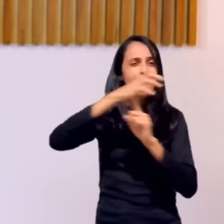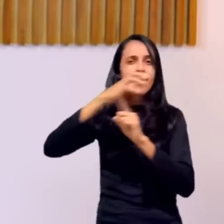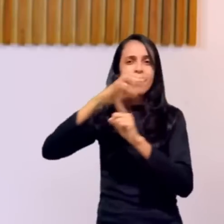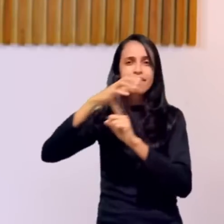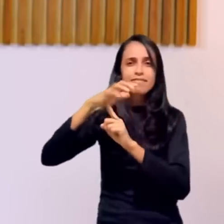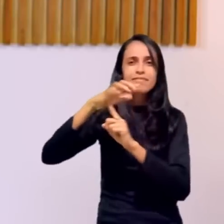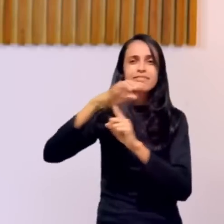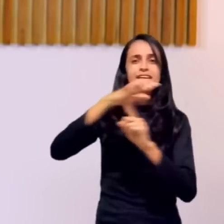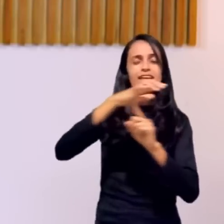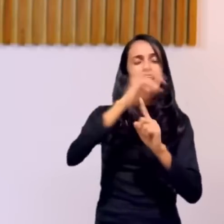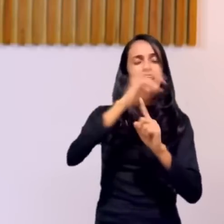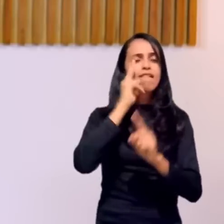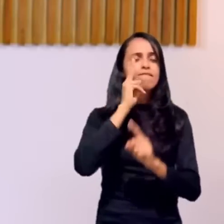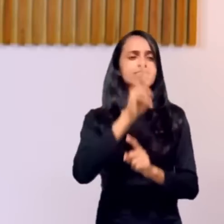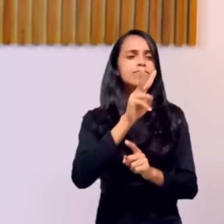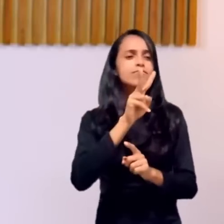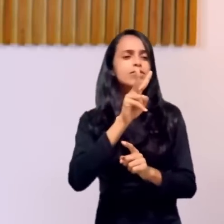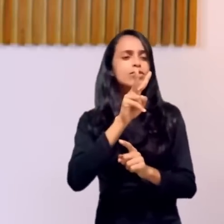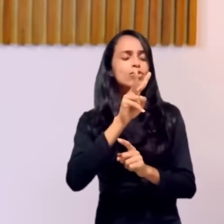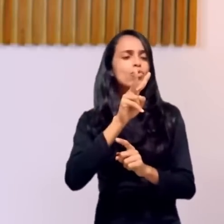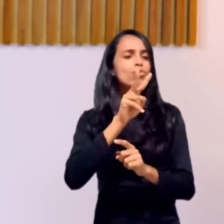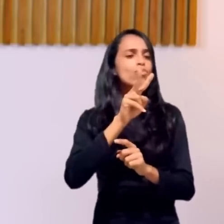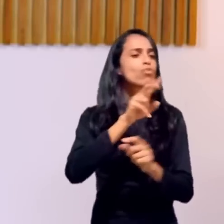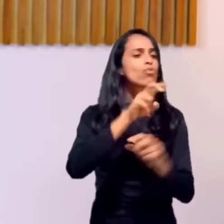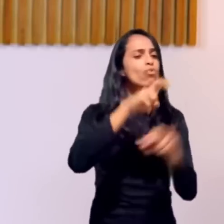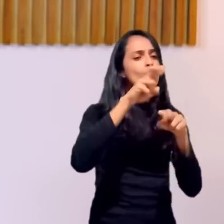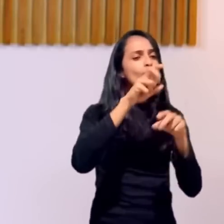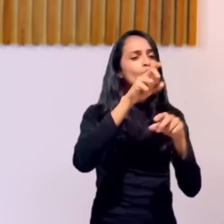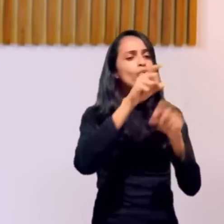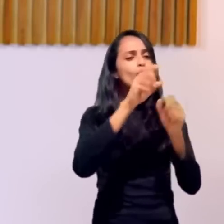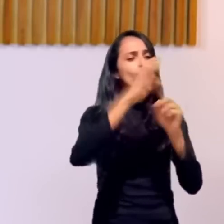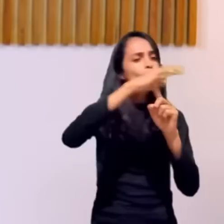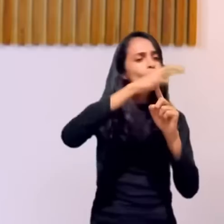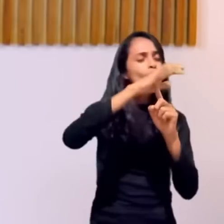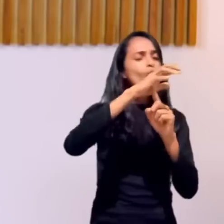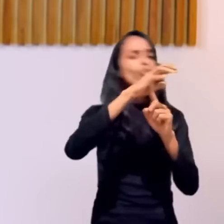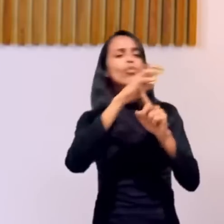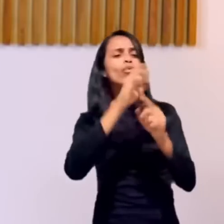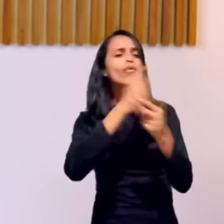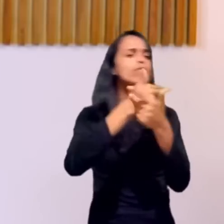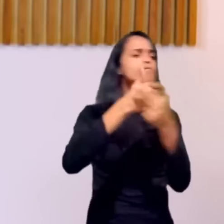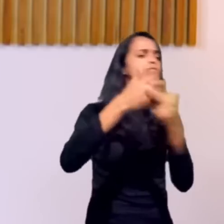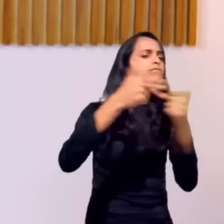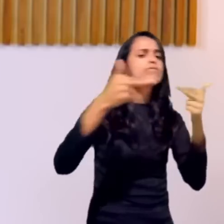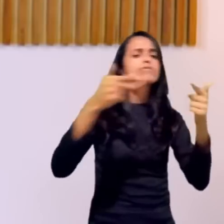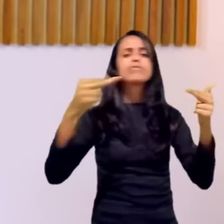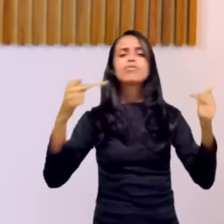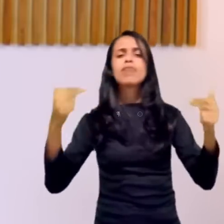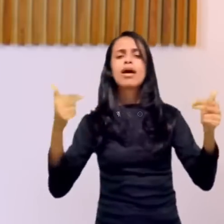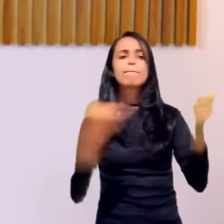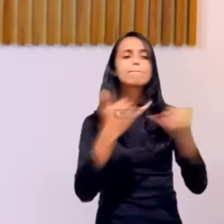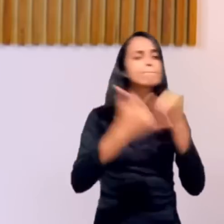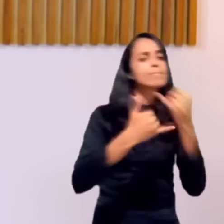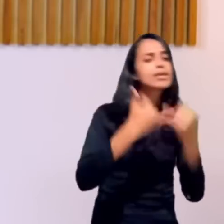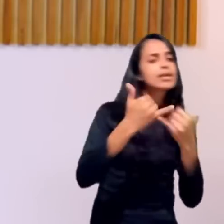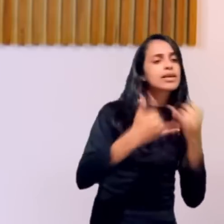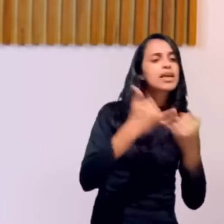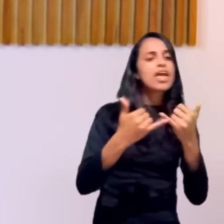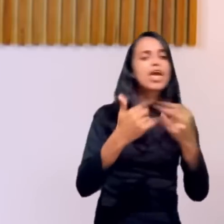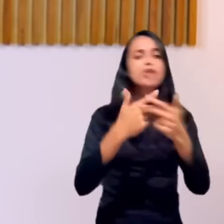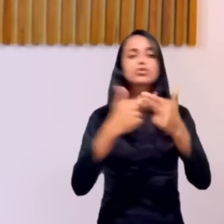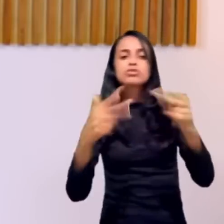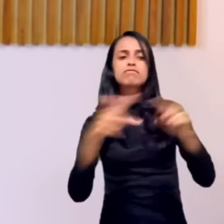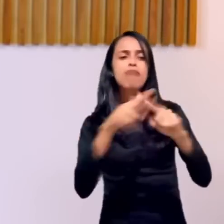que vendia de vários produtos, e ferramentas, brinquedos, etc. E qual não foi